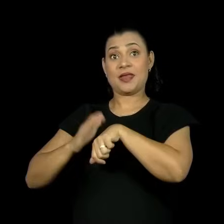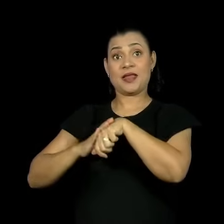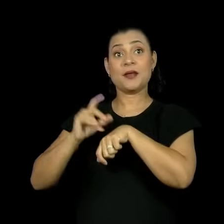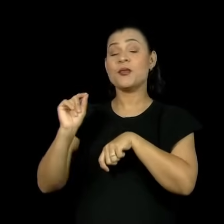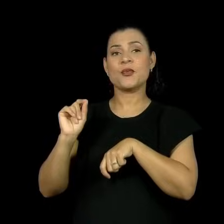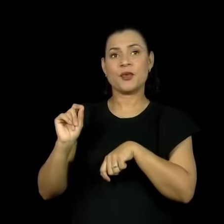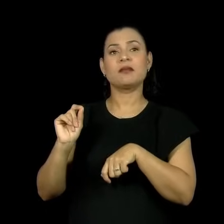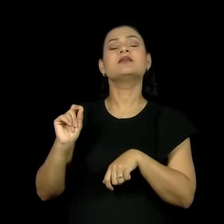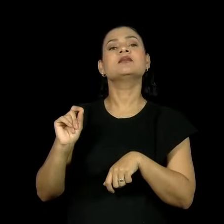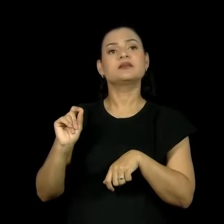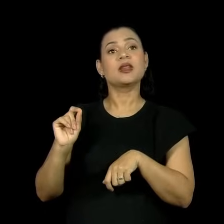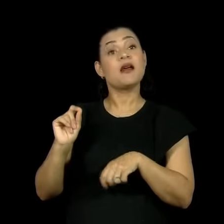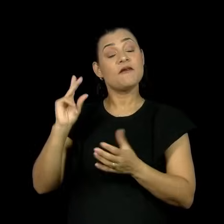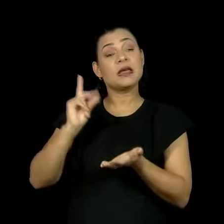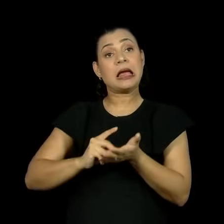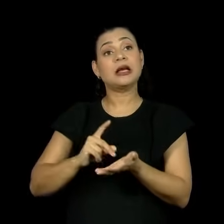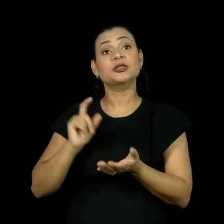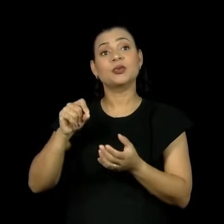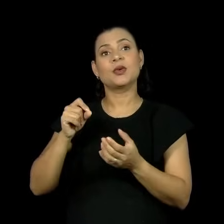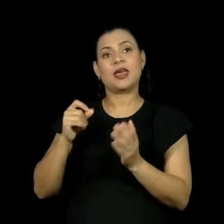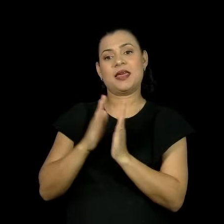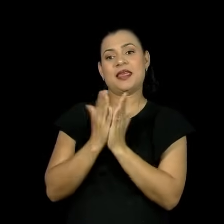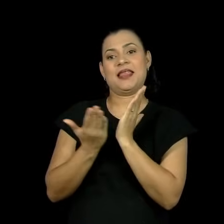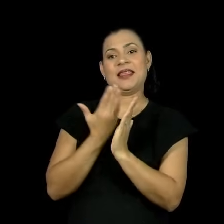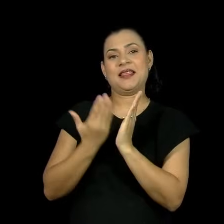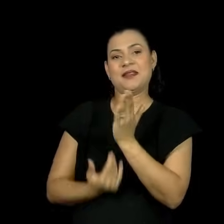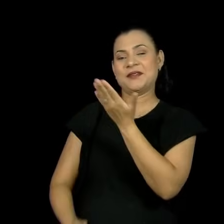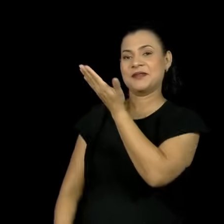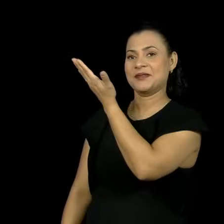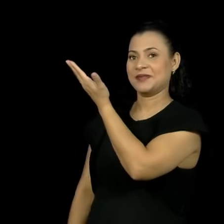conto aparece em Olhos d'Água